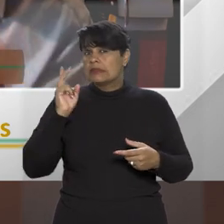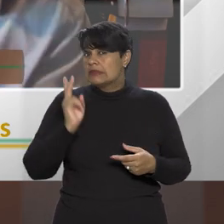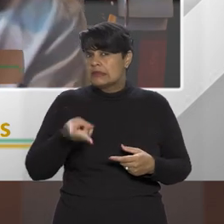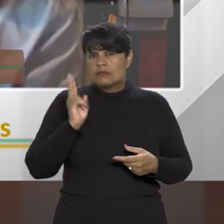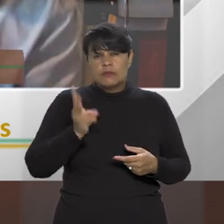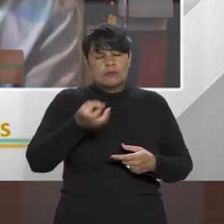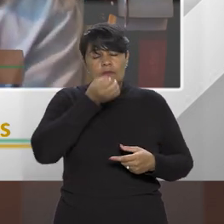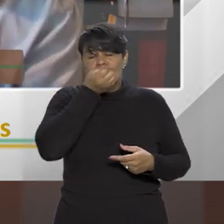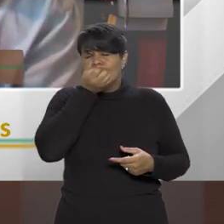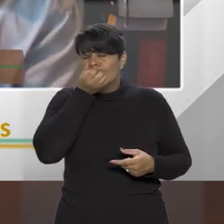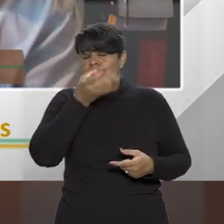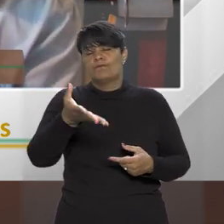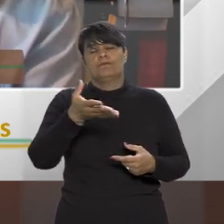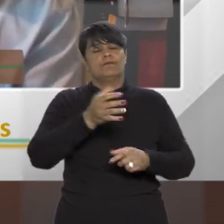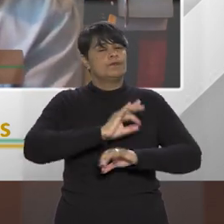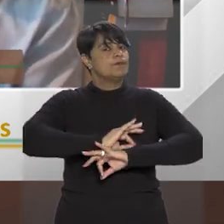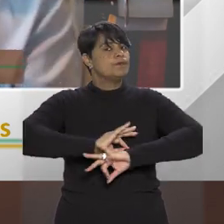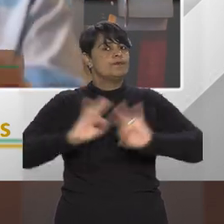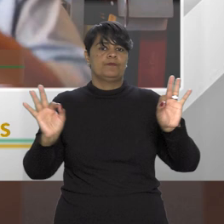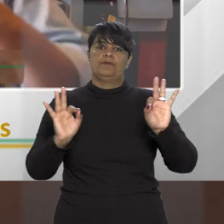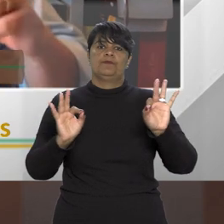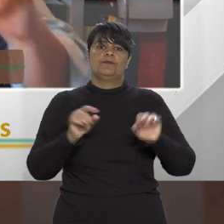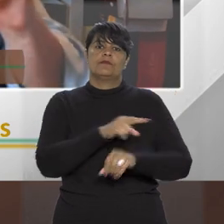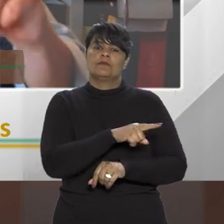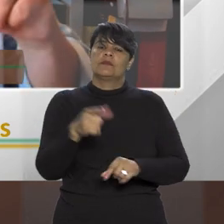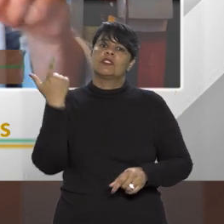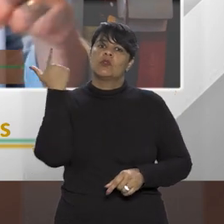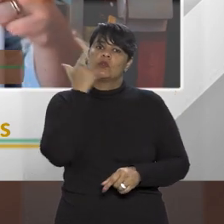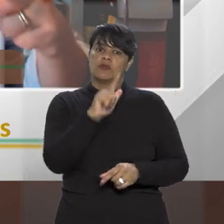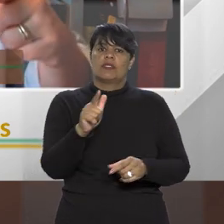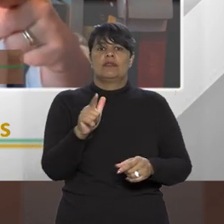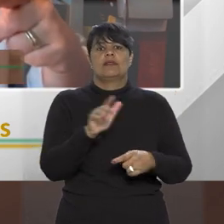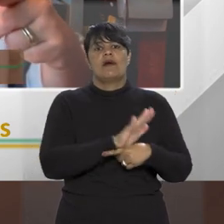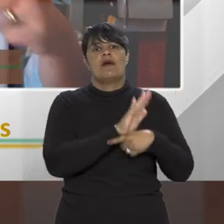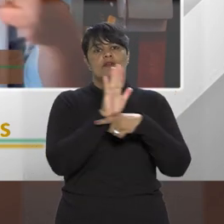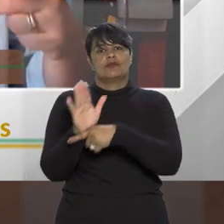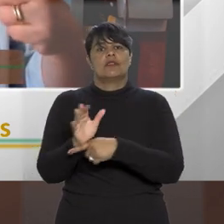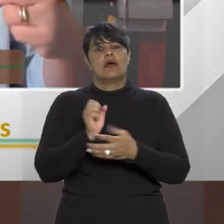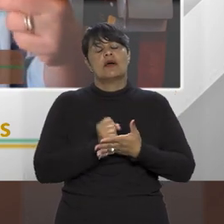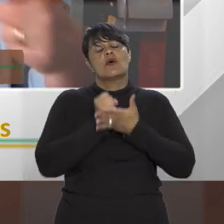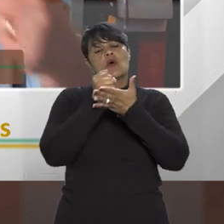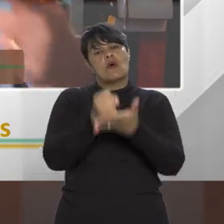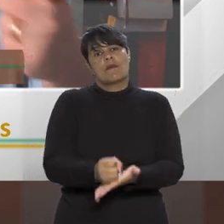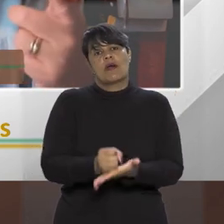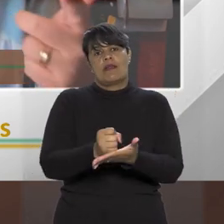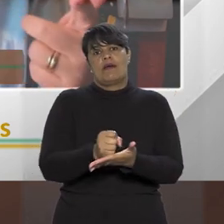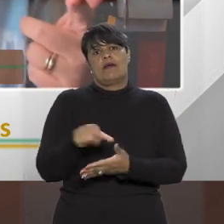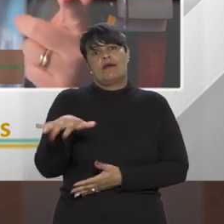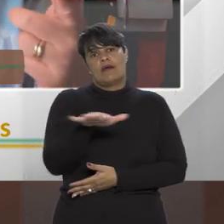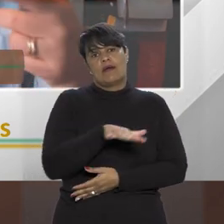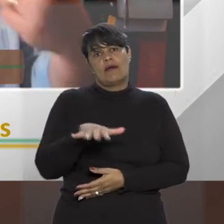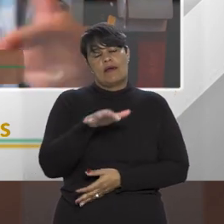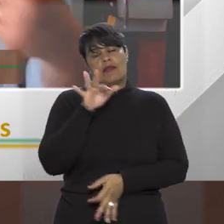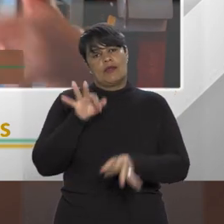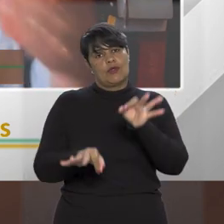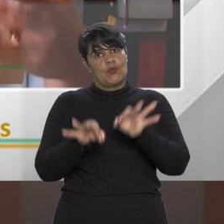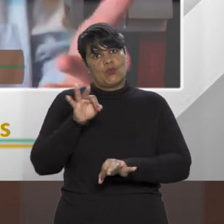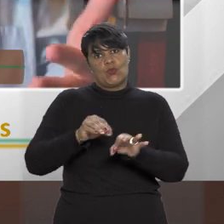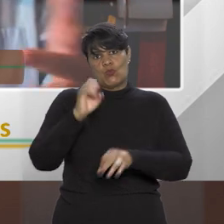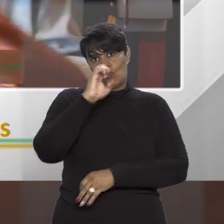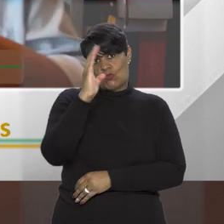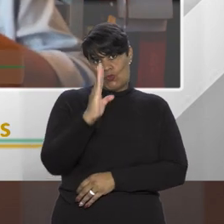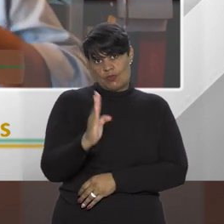azeitam o sistema de justiça no Brasil. Um dos instrumentos que mais podem potencializar ou dar